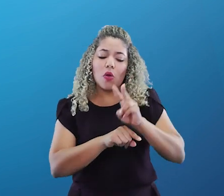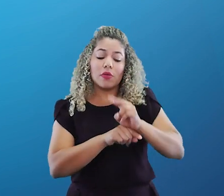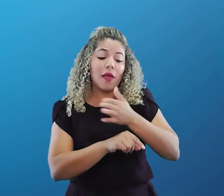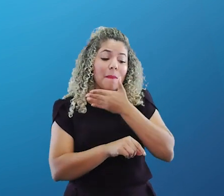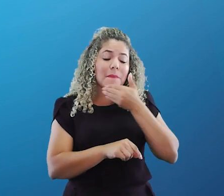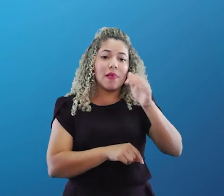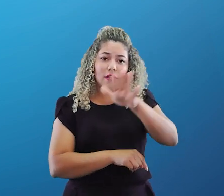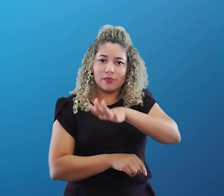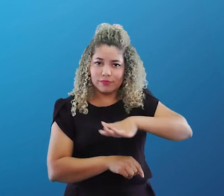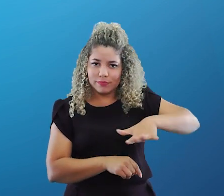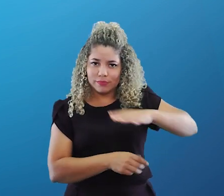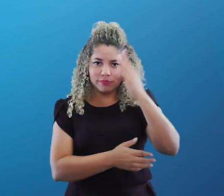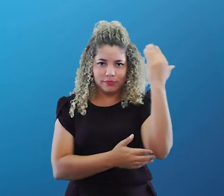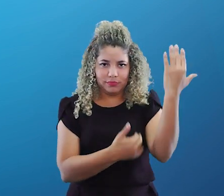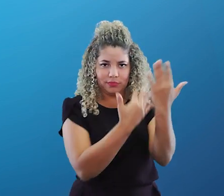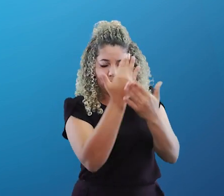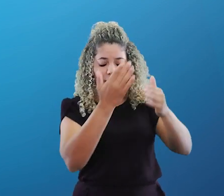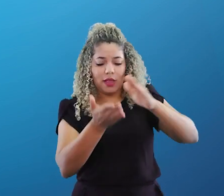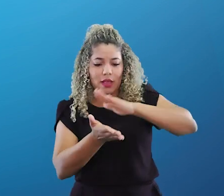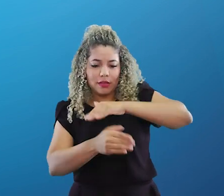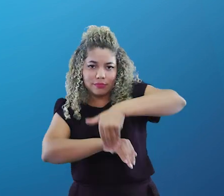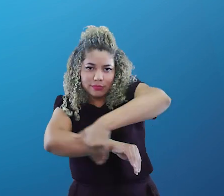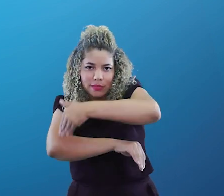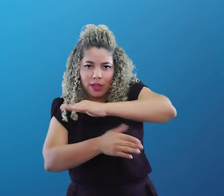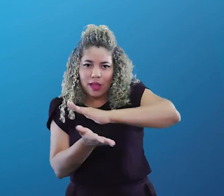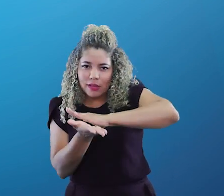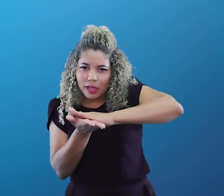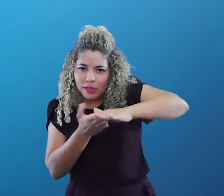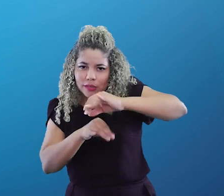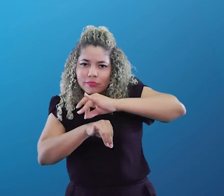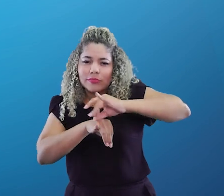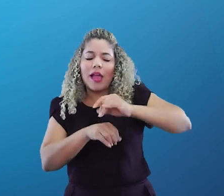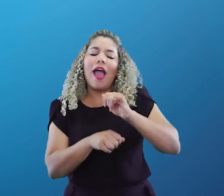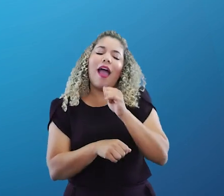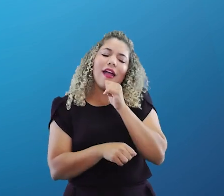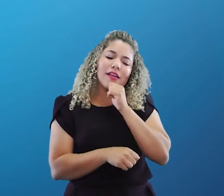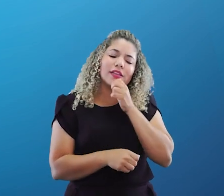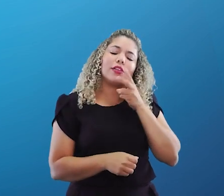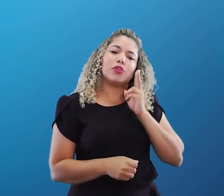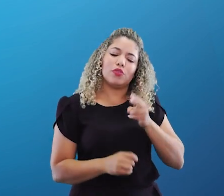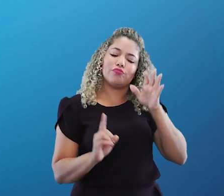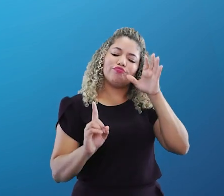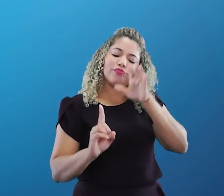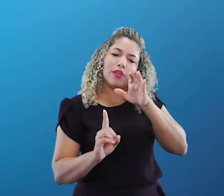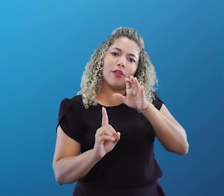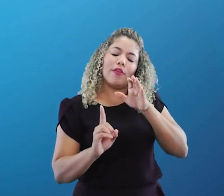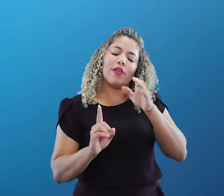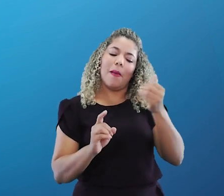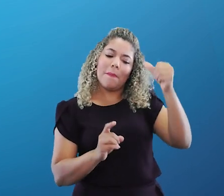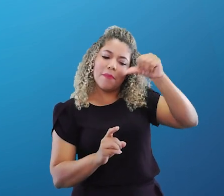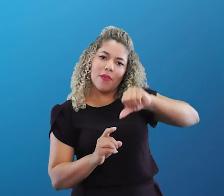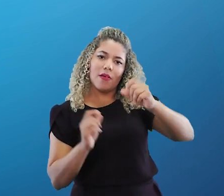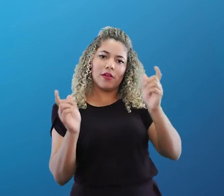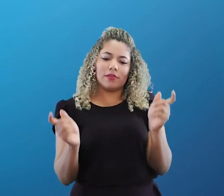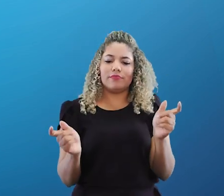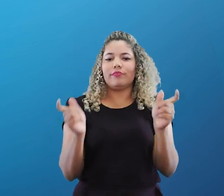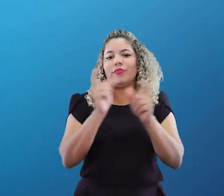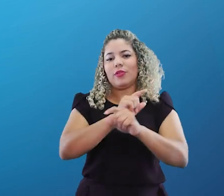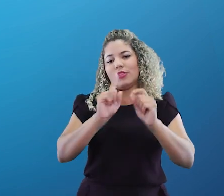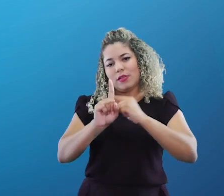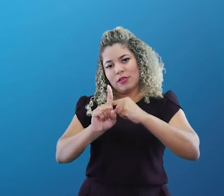ambiental relacionada a esse asfalto. Mas ainda assim, é uma causa também do agravamento da inversão térmica, o asfaltamento.